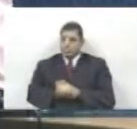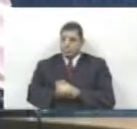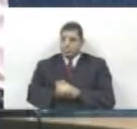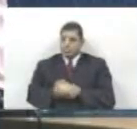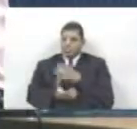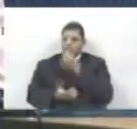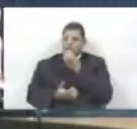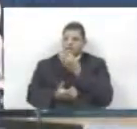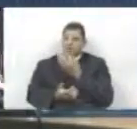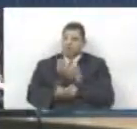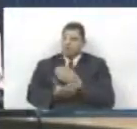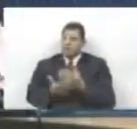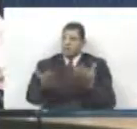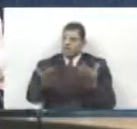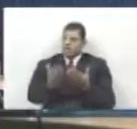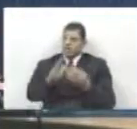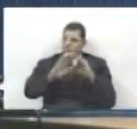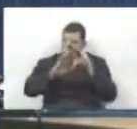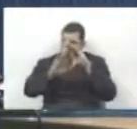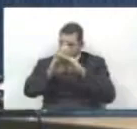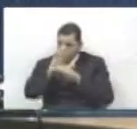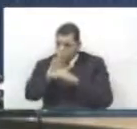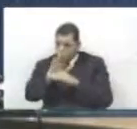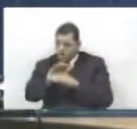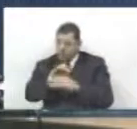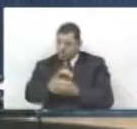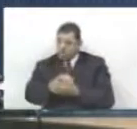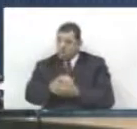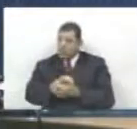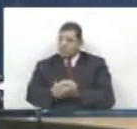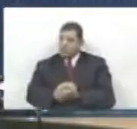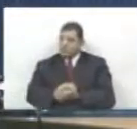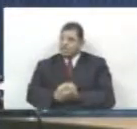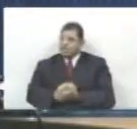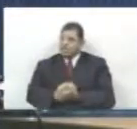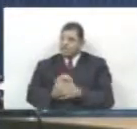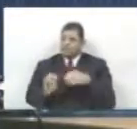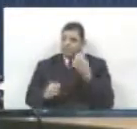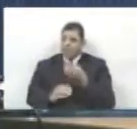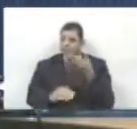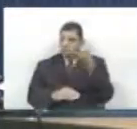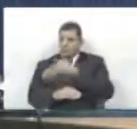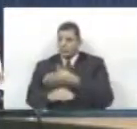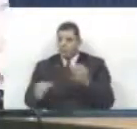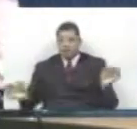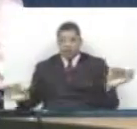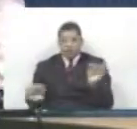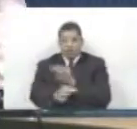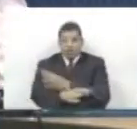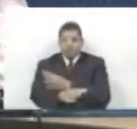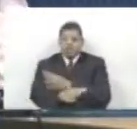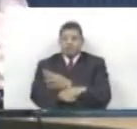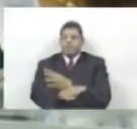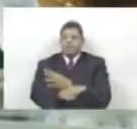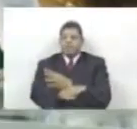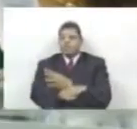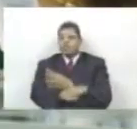Porque tudo tem limite e o nosso limite chegou ao fim